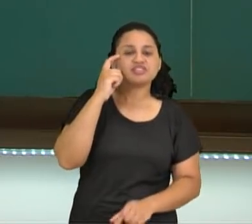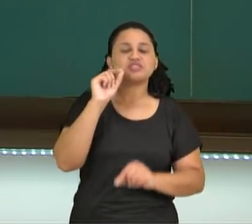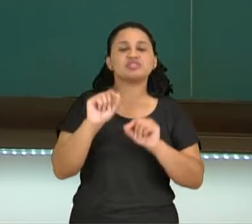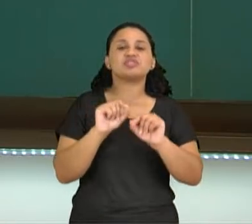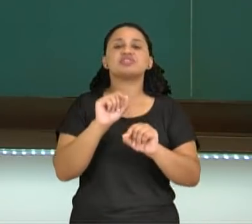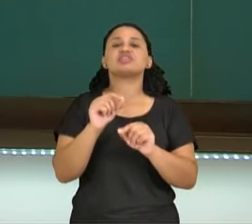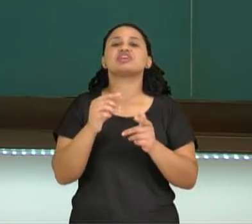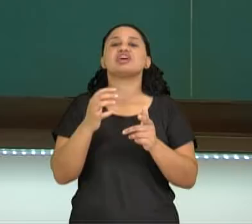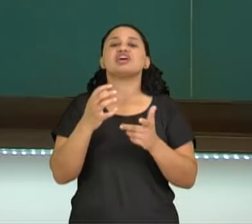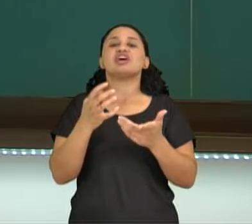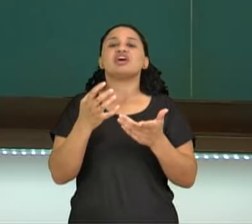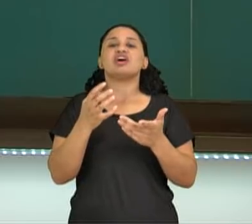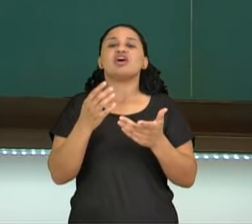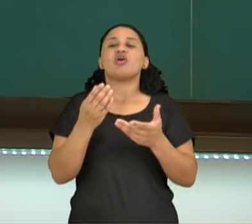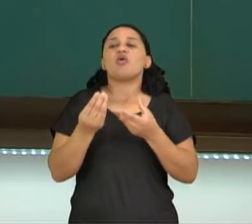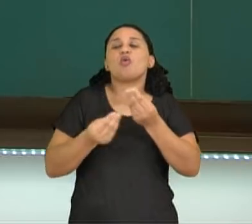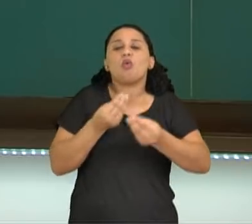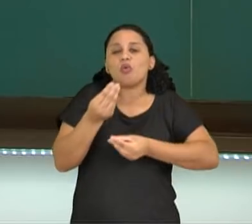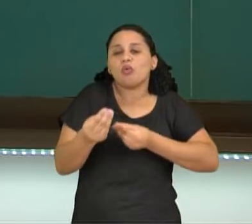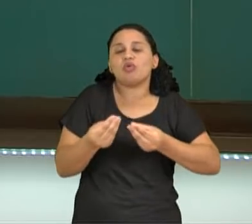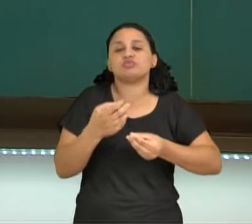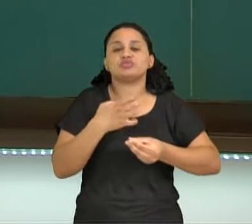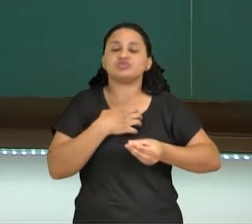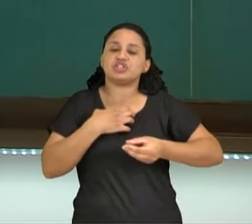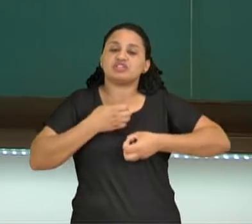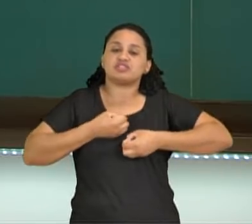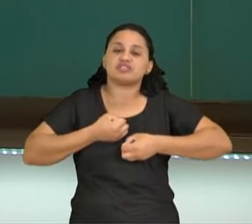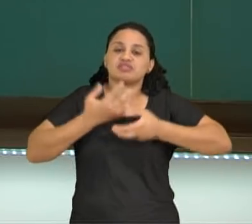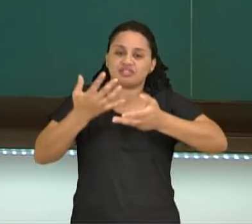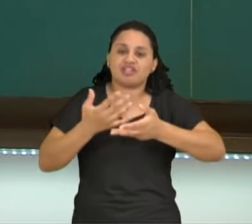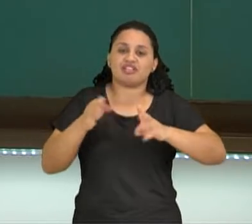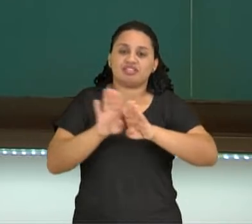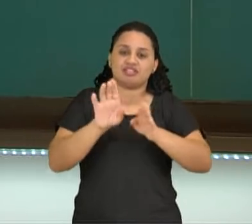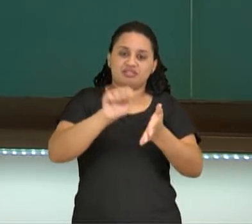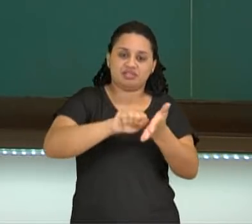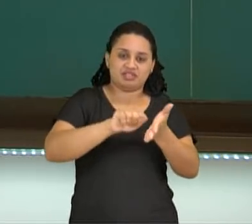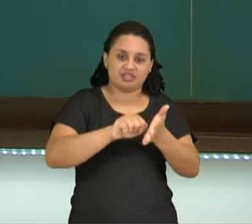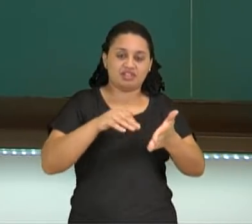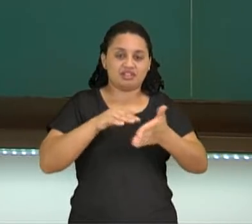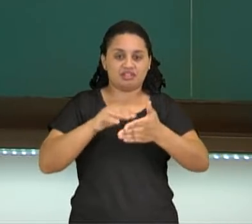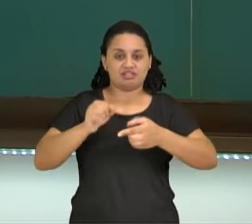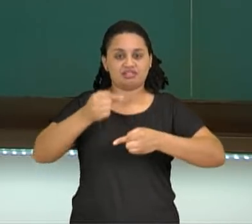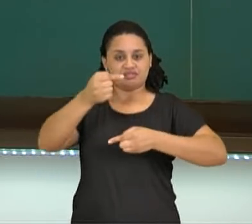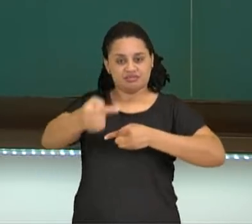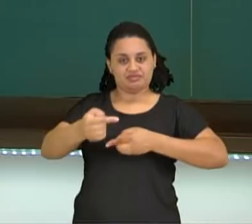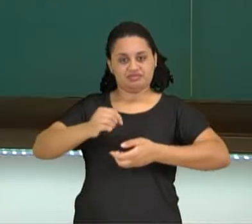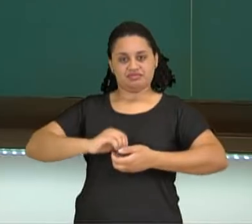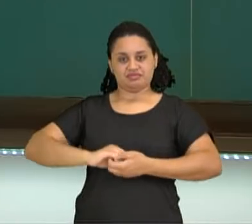naquilo que vocês vão falar e escrever, tá? Até breve!